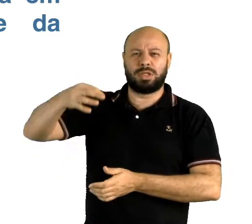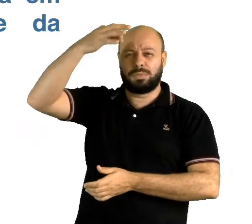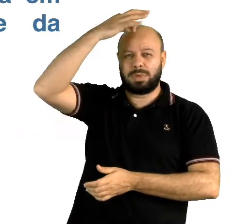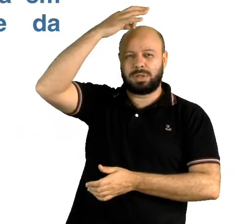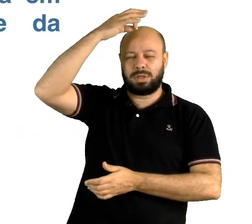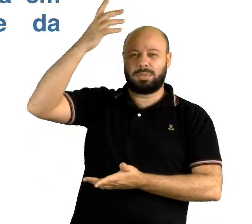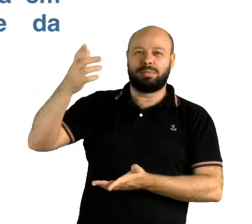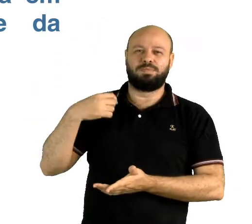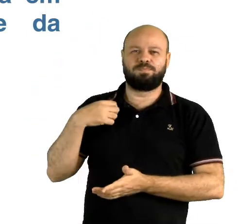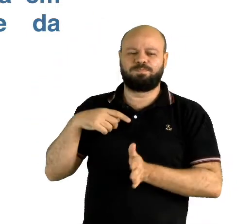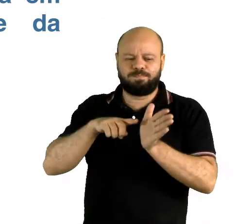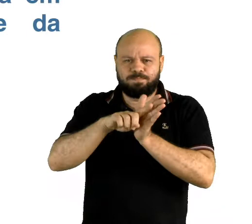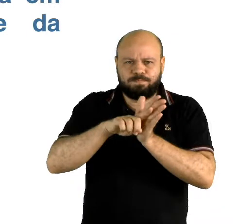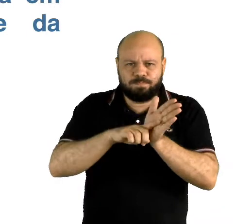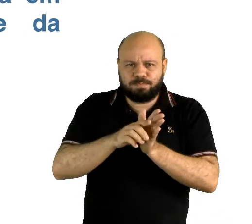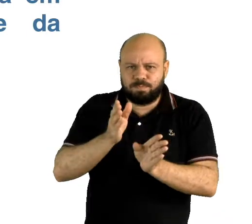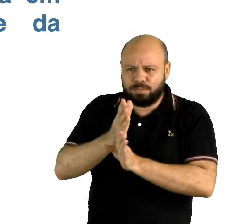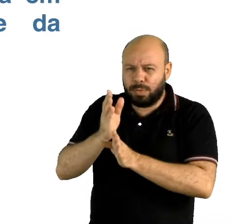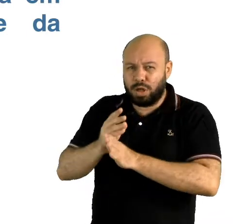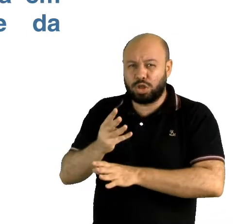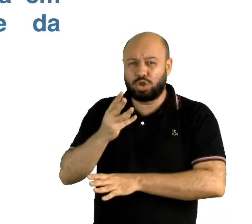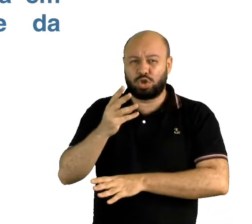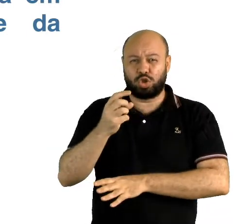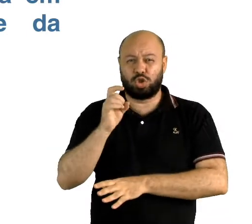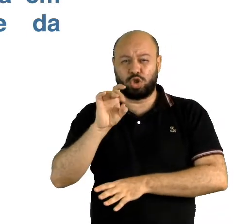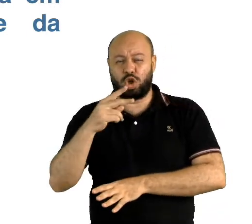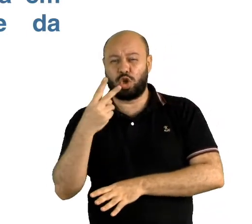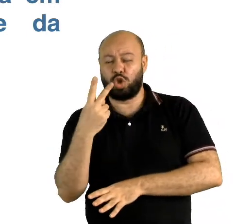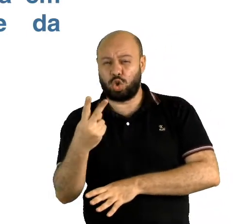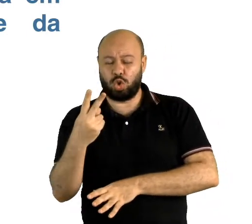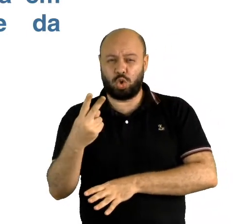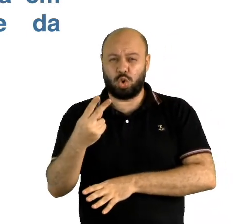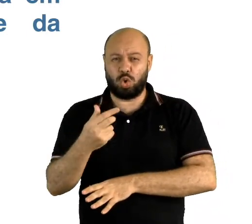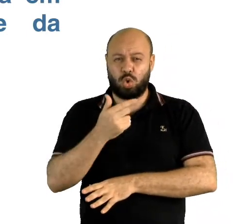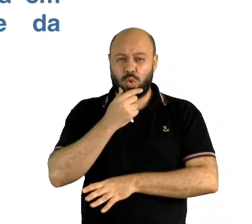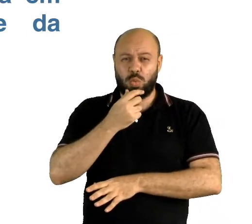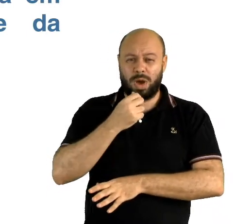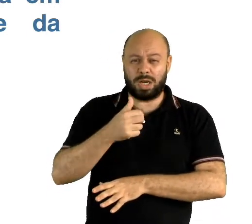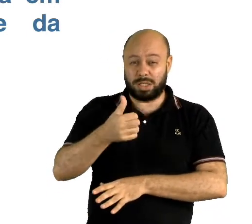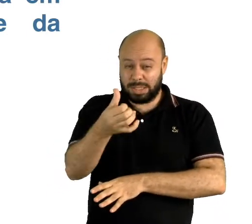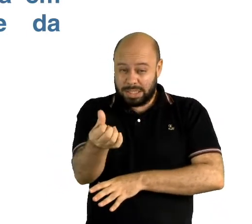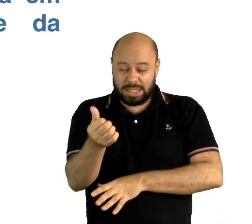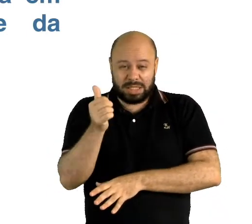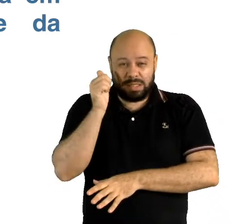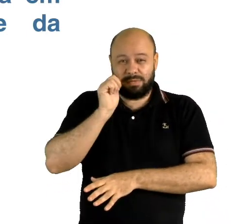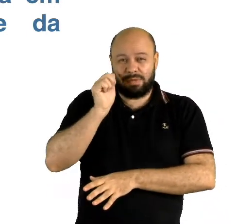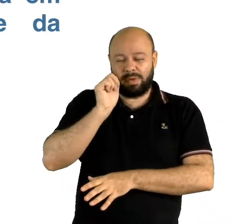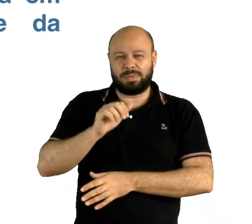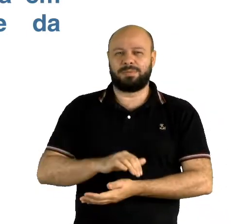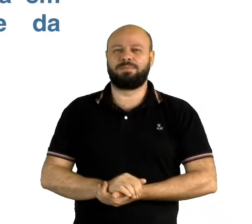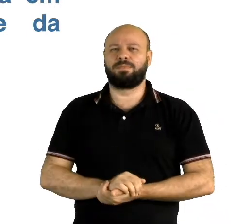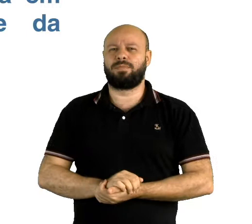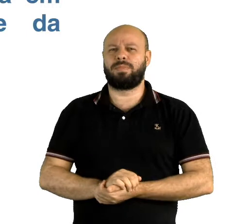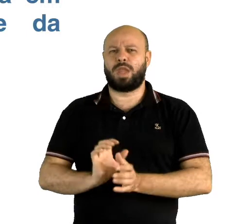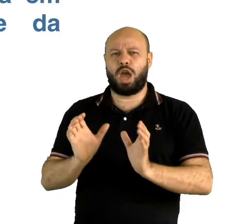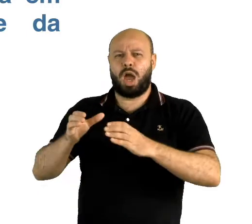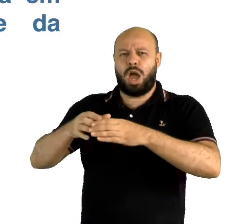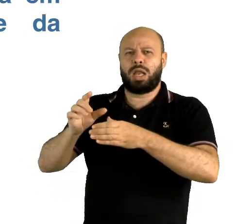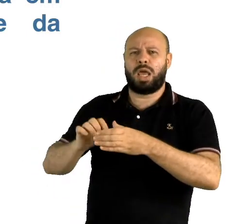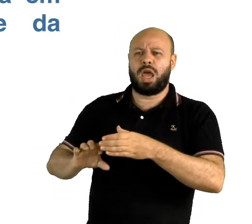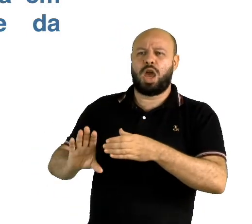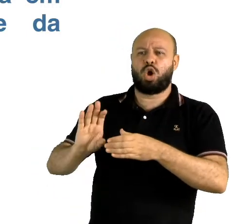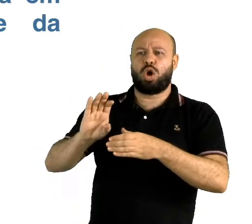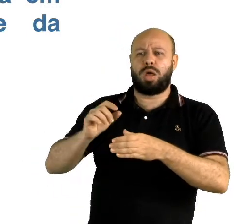pesquisadores observaram apenas 2 machos e 16 fêmeas. Essa reserva fica em Conceição